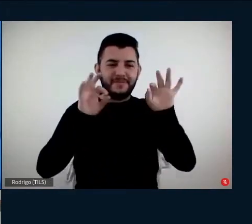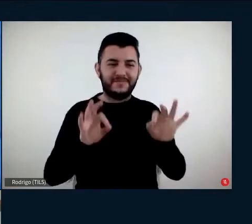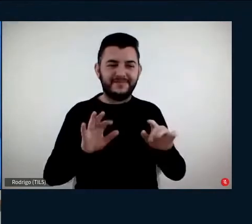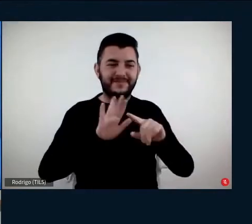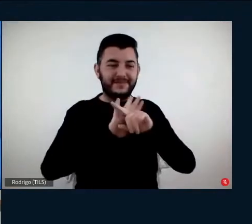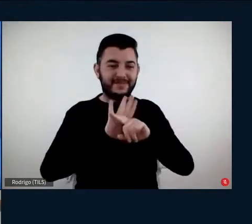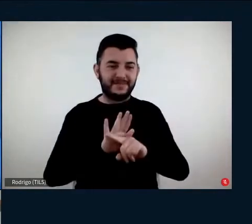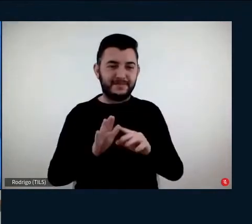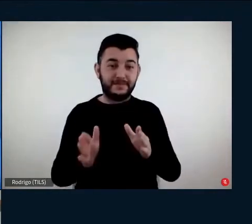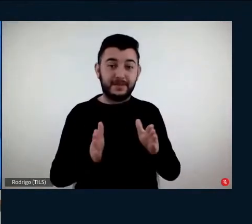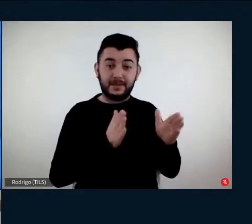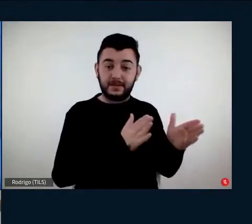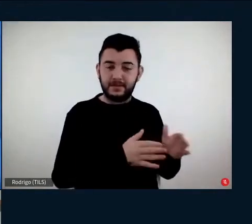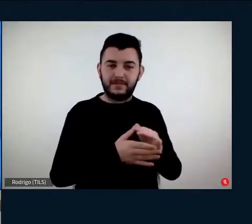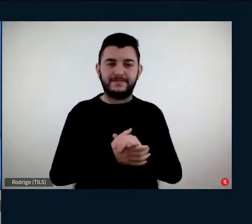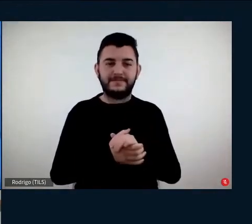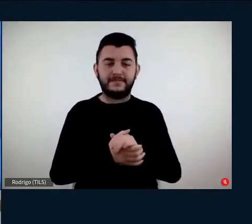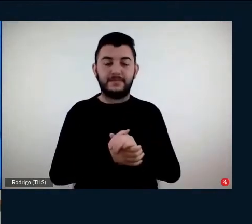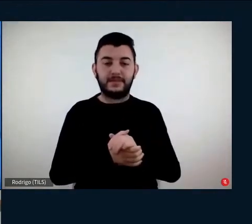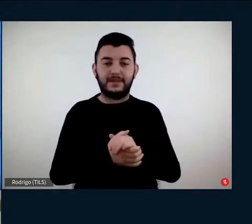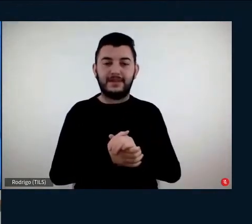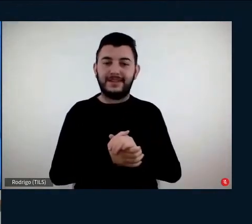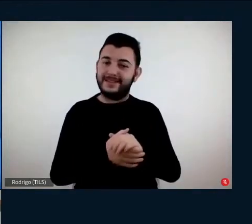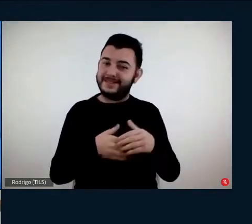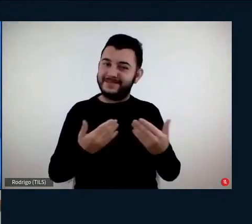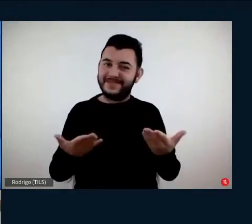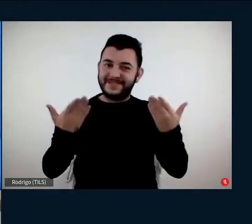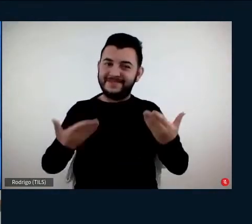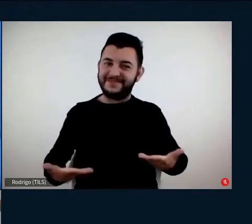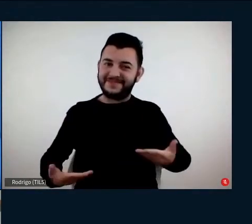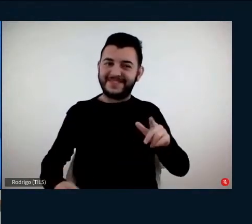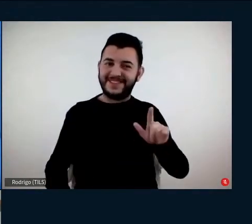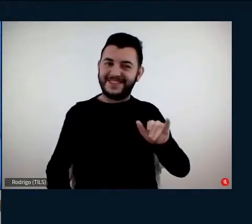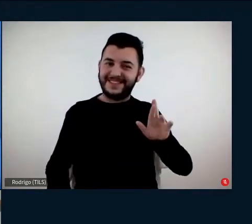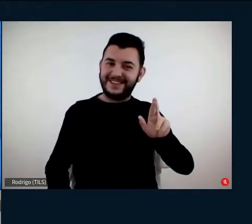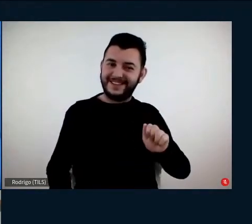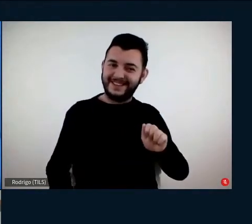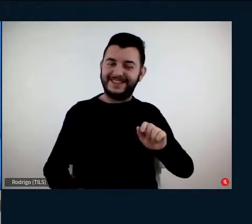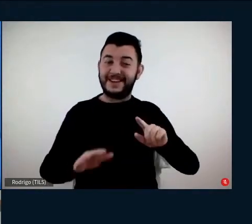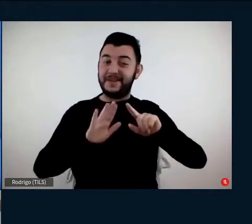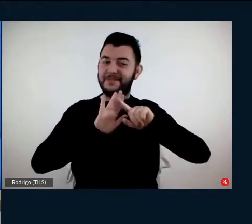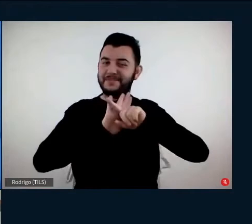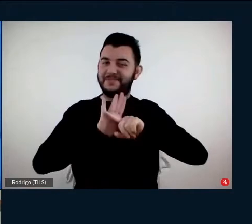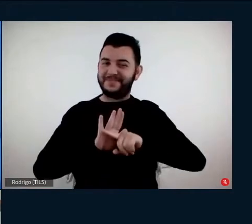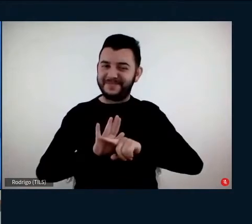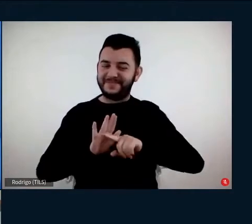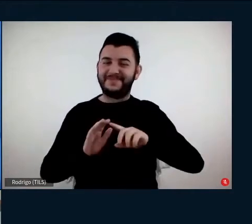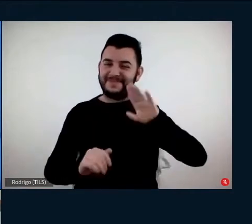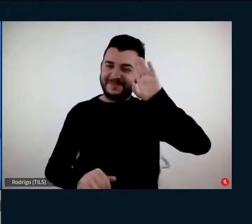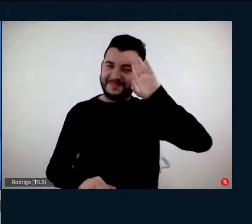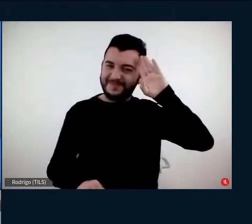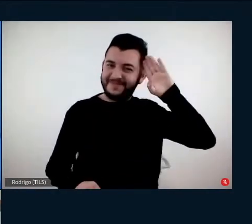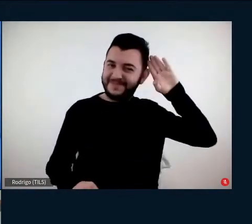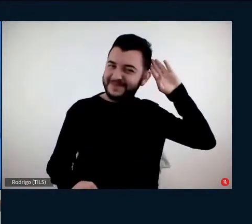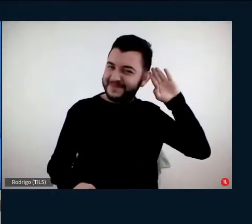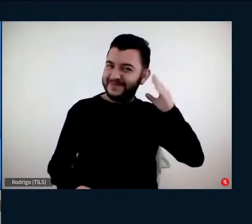Em relação às considerações da Lira, né, enquanto pesquisadora, enquanto experiência, eu confesso